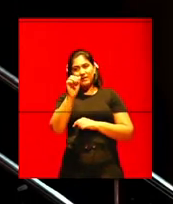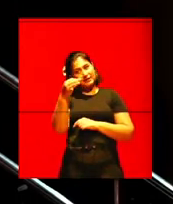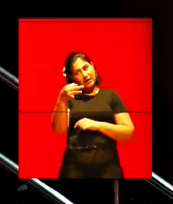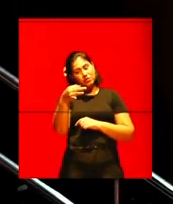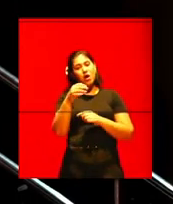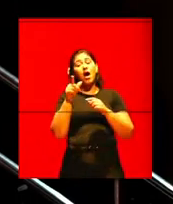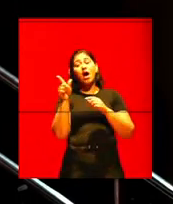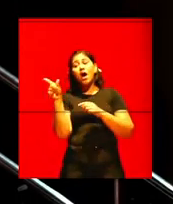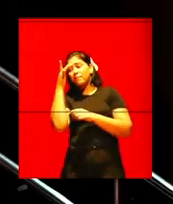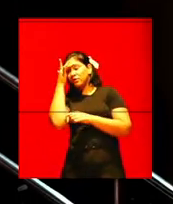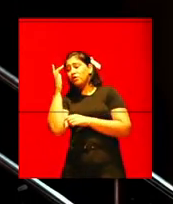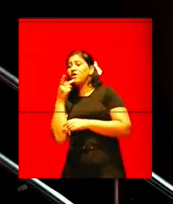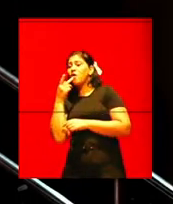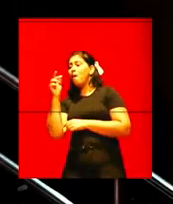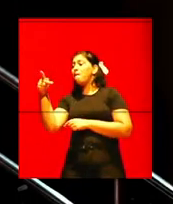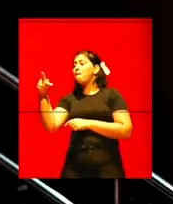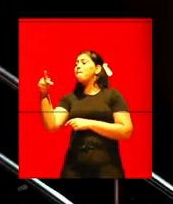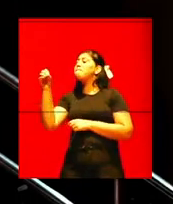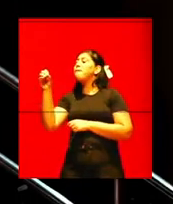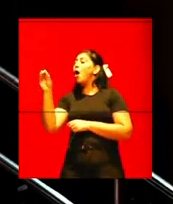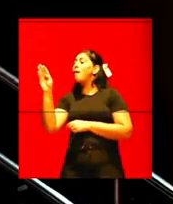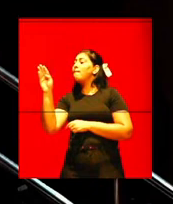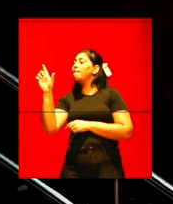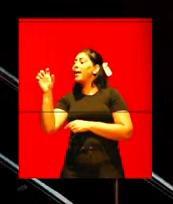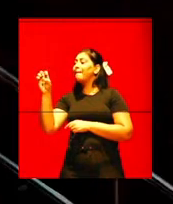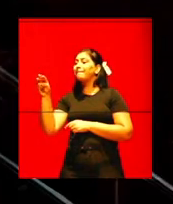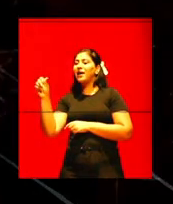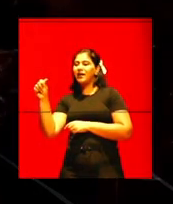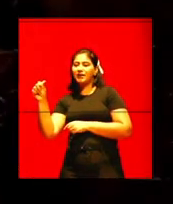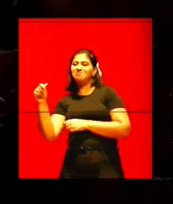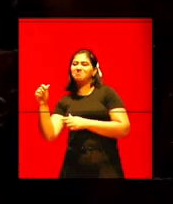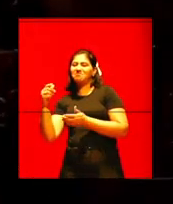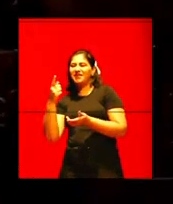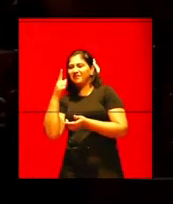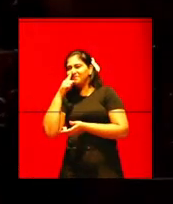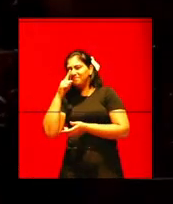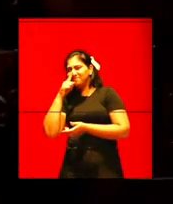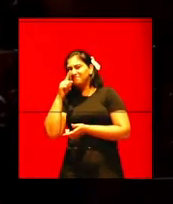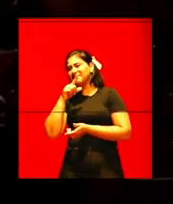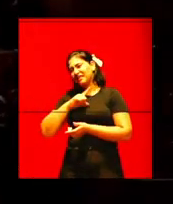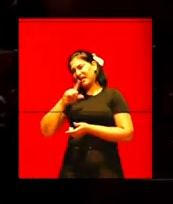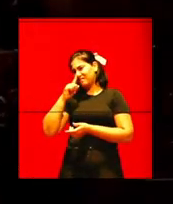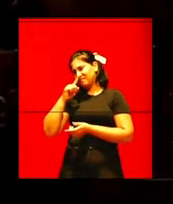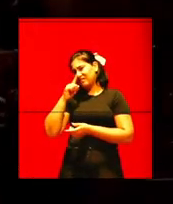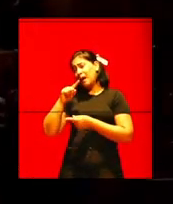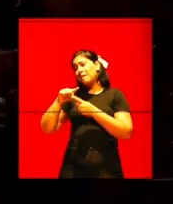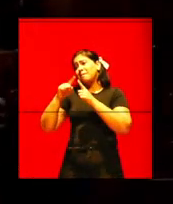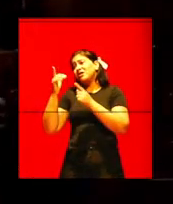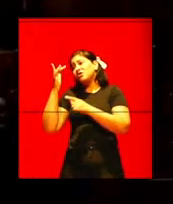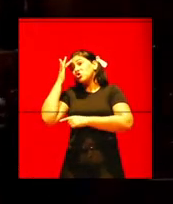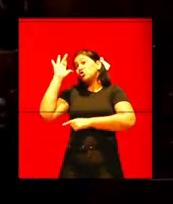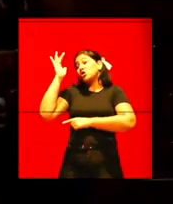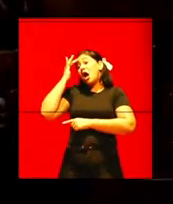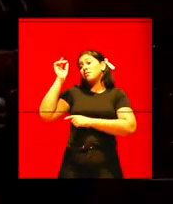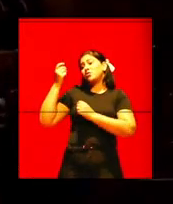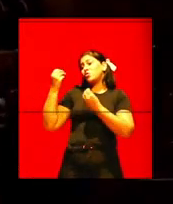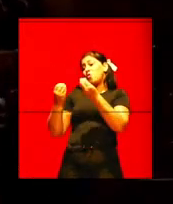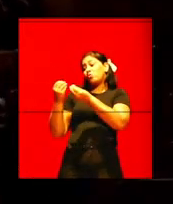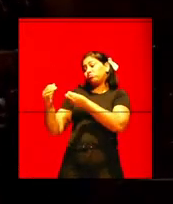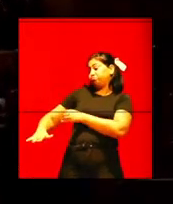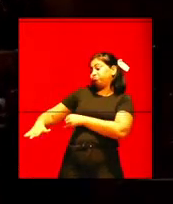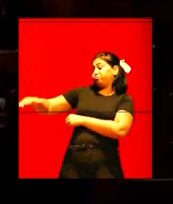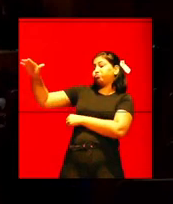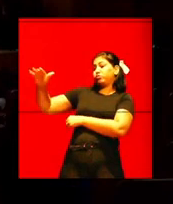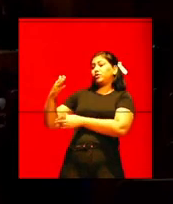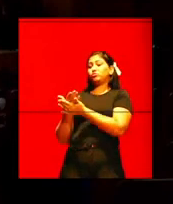haver esse tipo de constrangimento na língua, tá bom? Até porque eu já falei que as variedades linguísticas, as variações